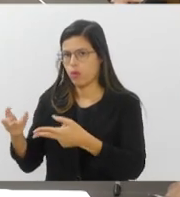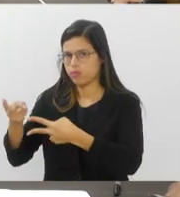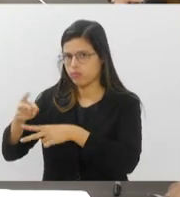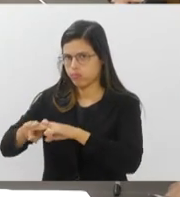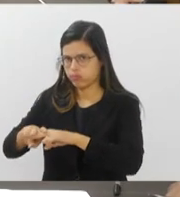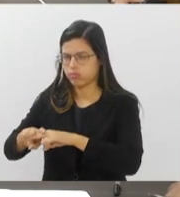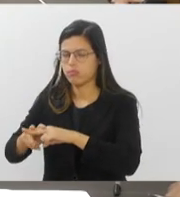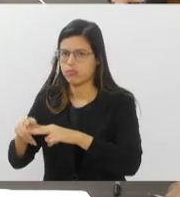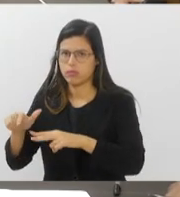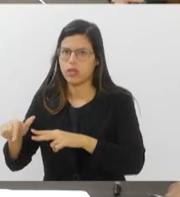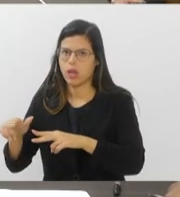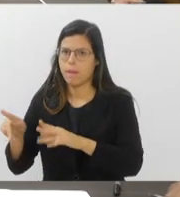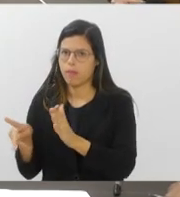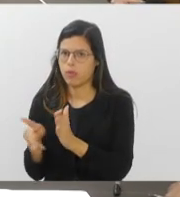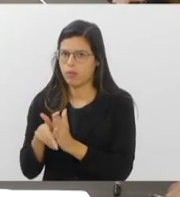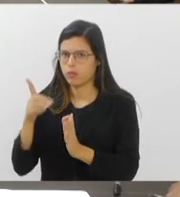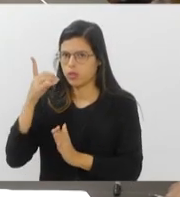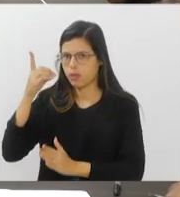Mink.